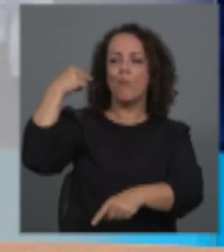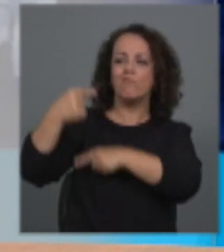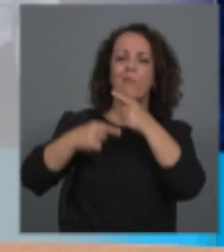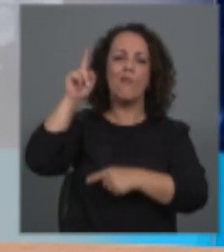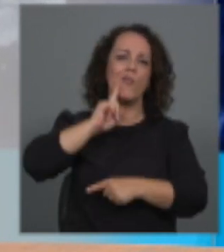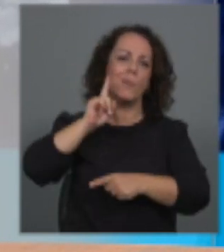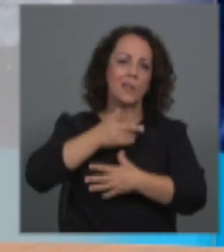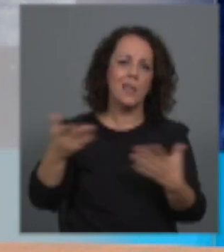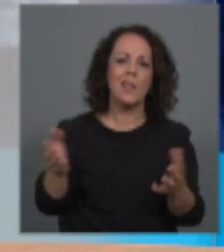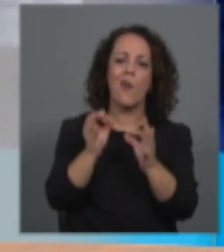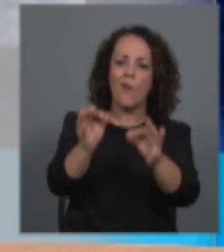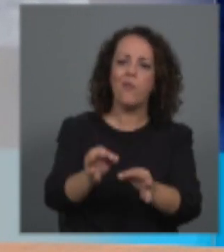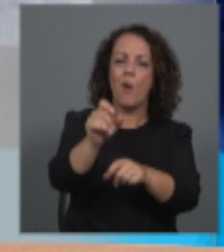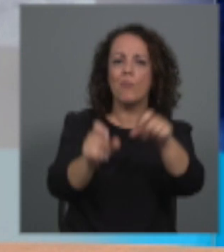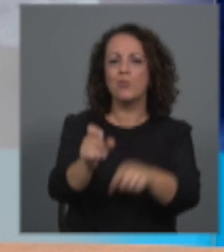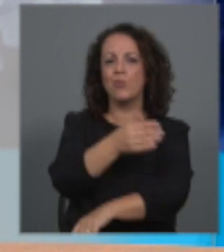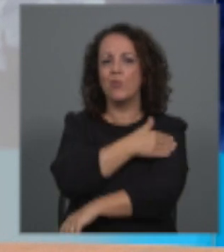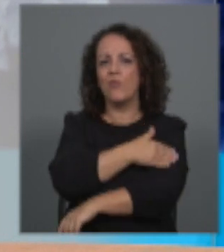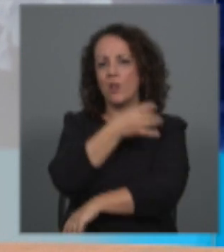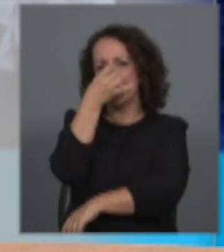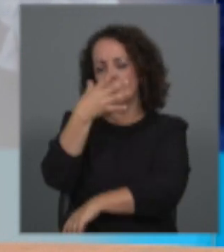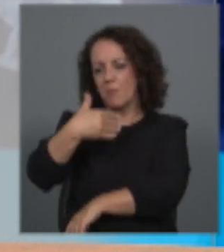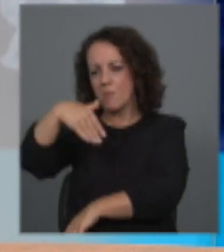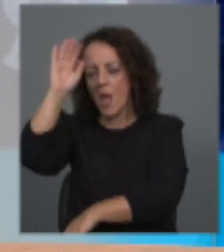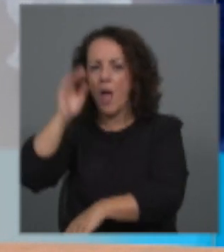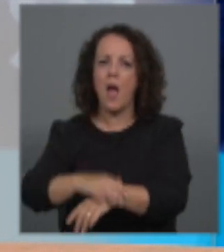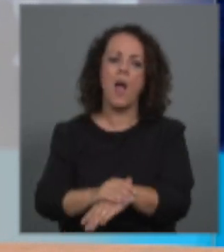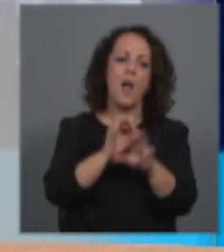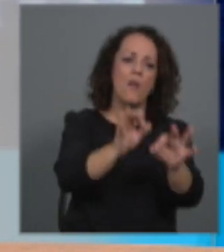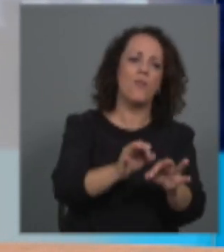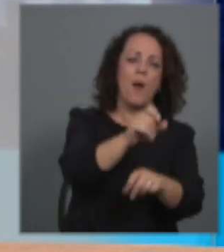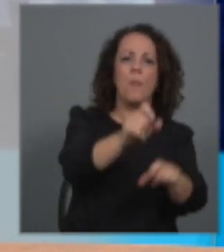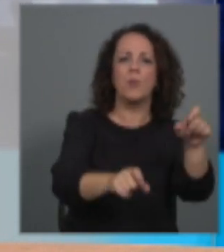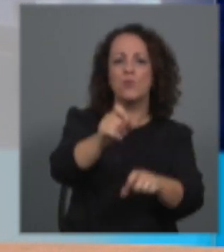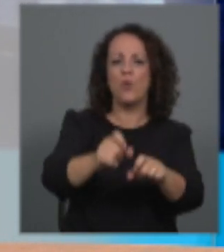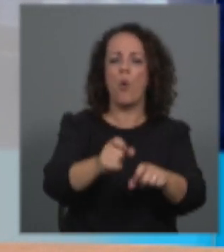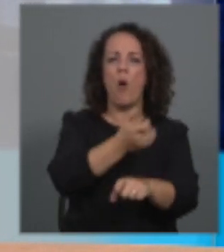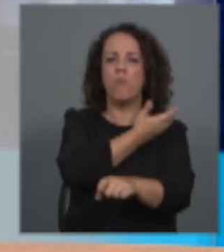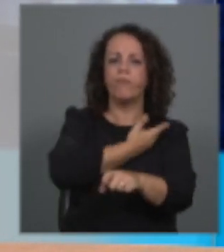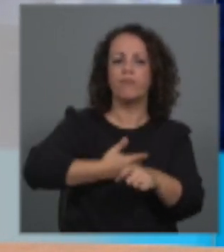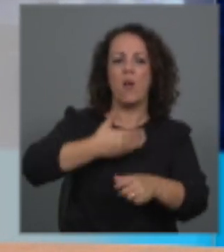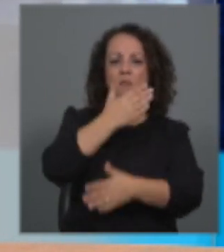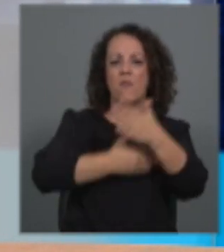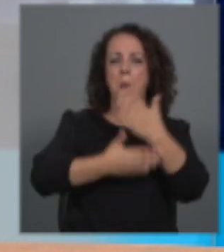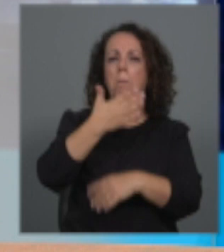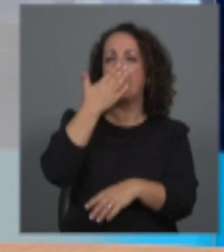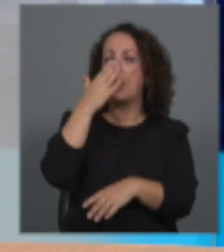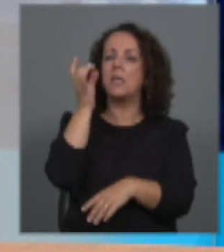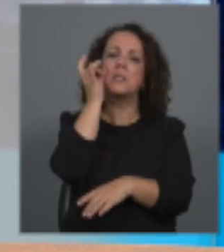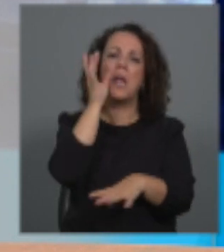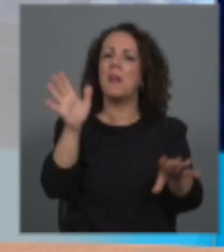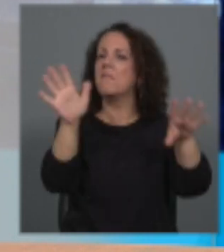aos mais débeis, da atenção aos débeis e aos inválidos que num passado pareciam invisíveis e